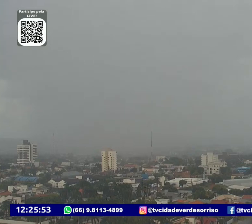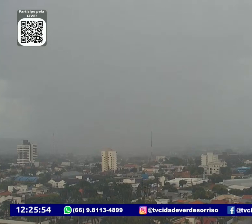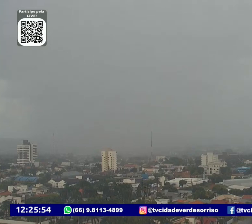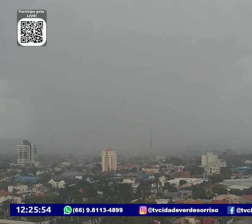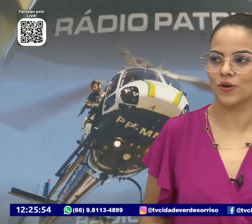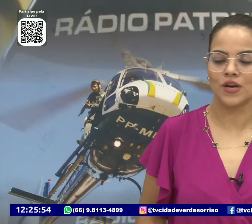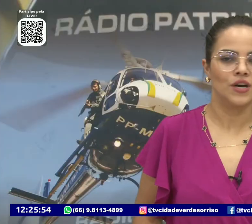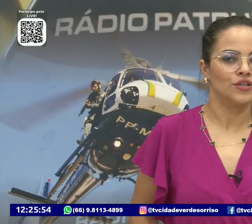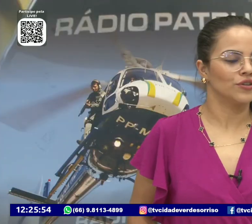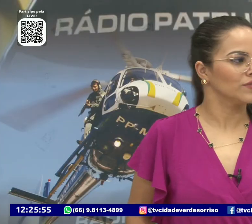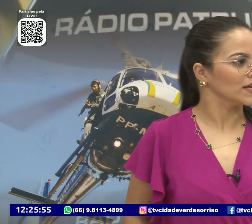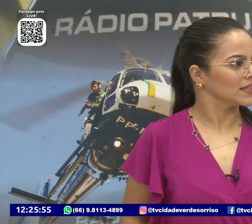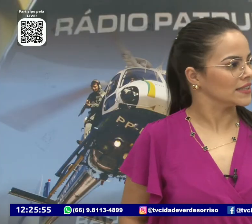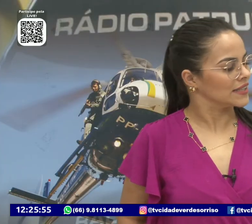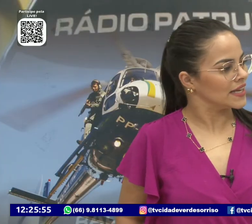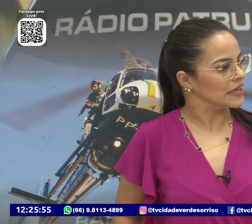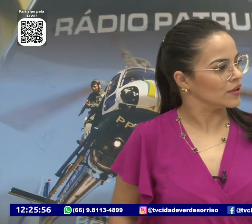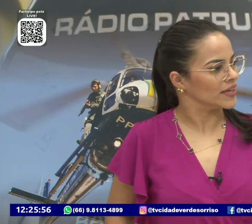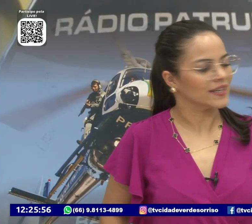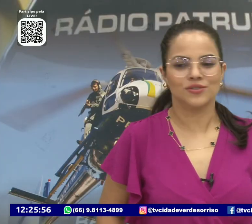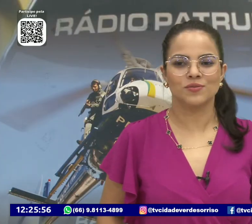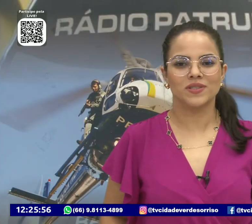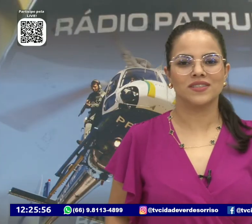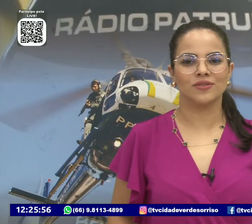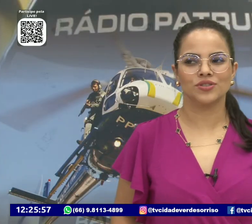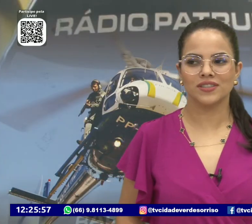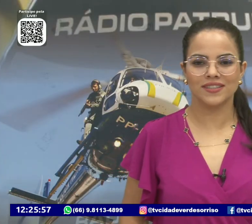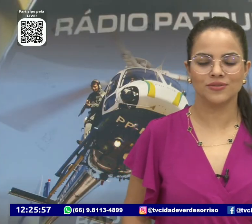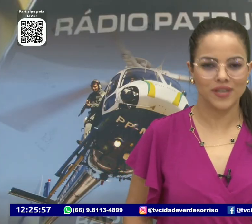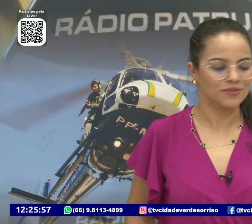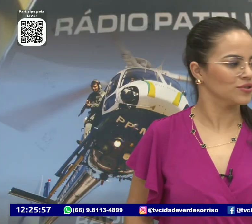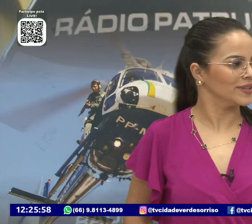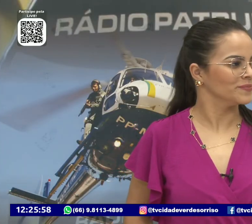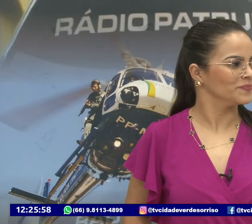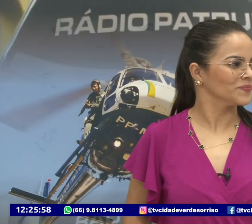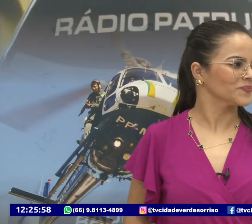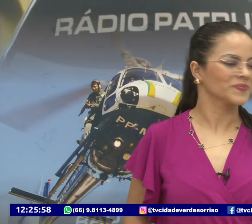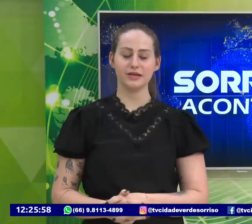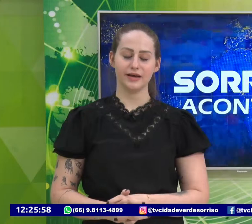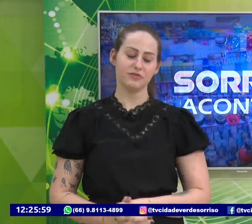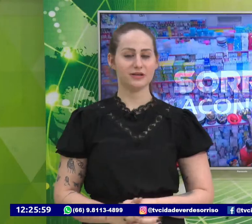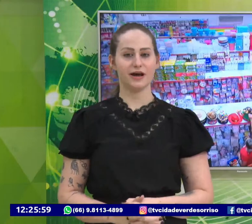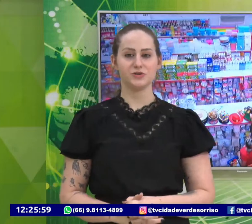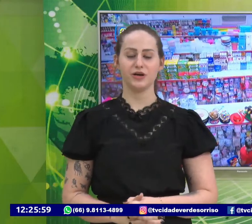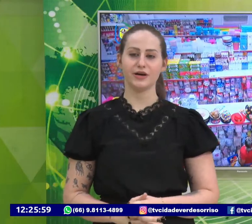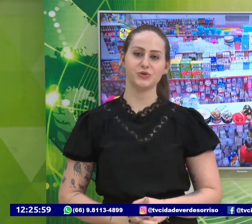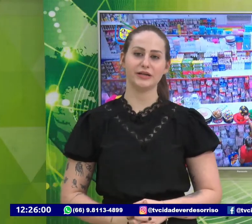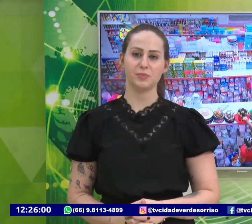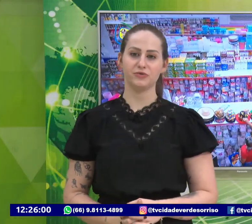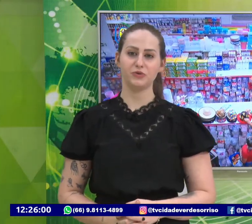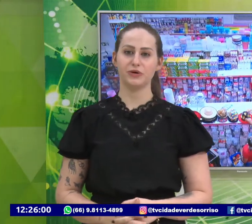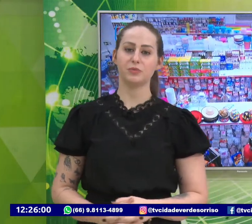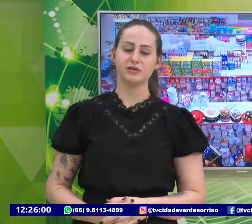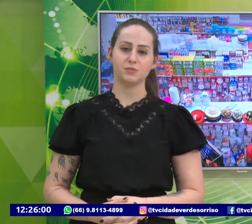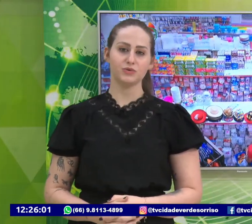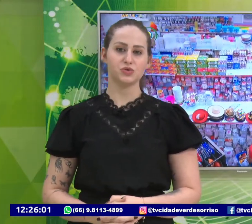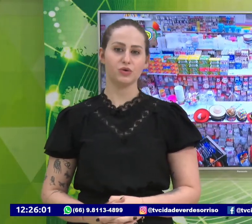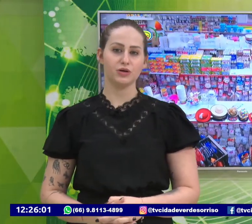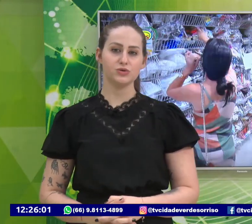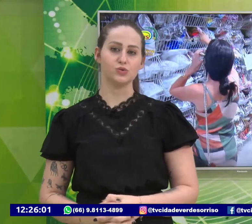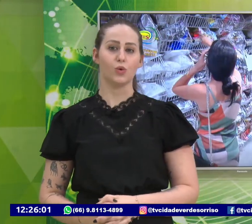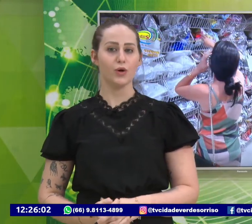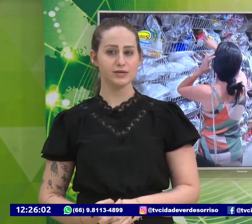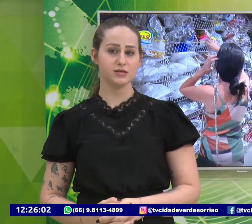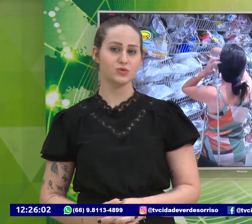de Sorriso. Giovana, tem agora um recadinho especial chegando e é contigo aí. Bora, Edilene, é verdade, recadinho lá da Prefeitura Municipal